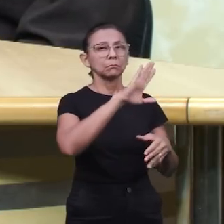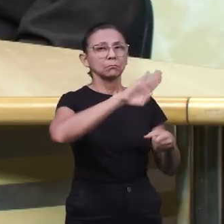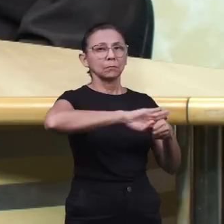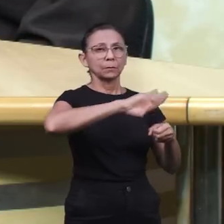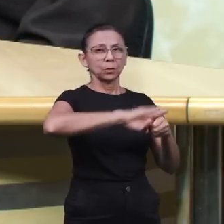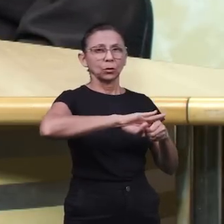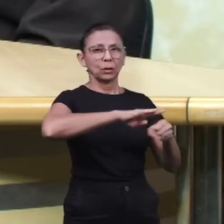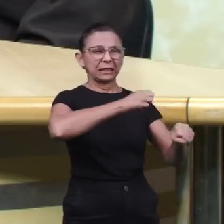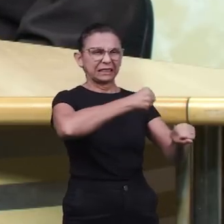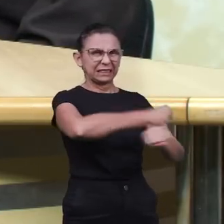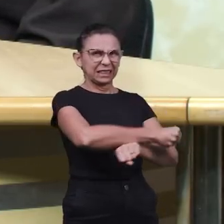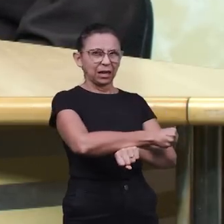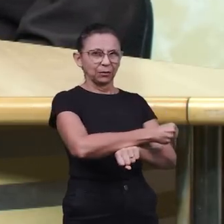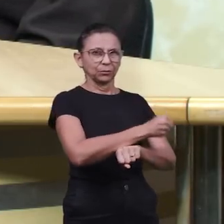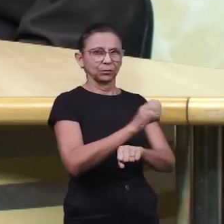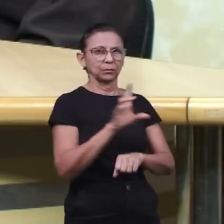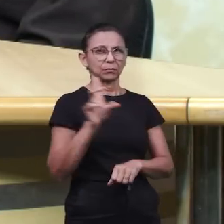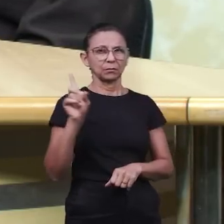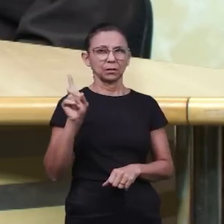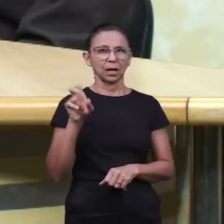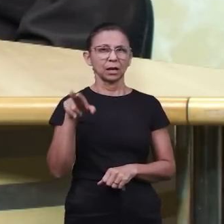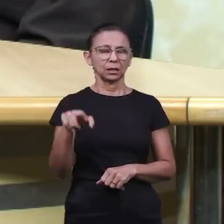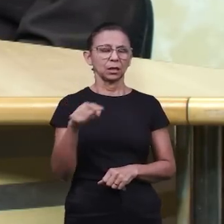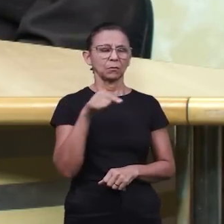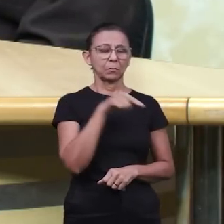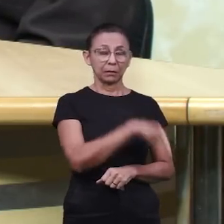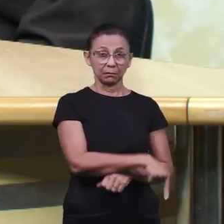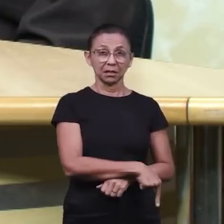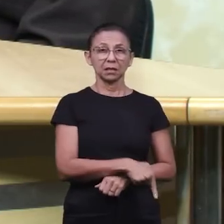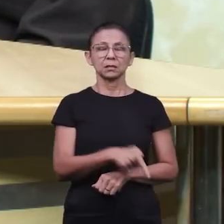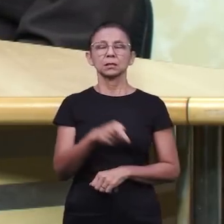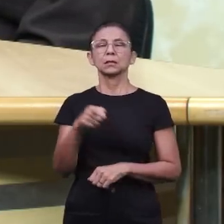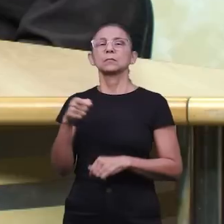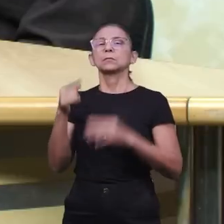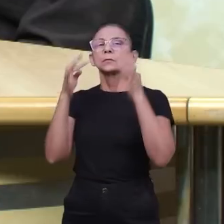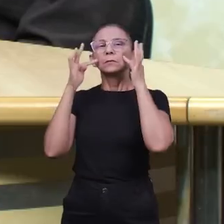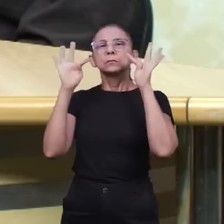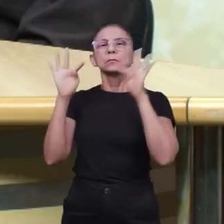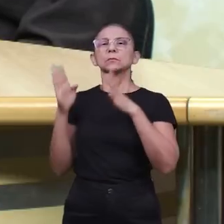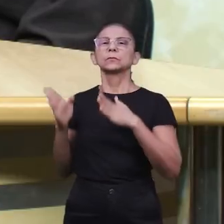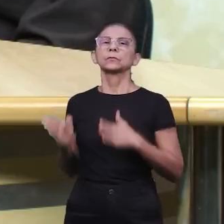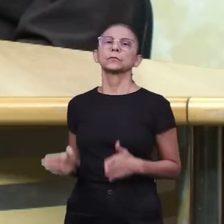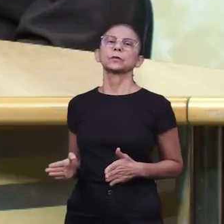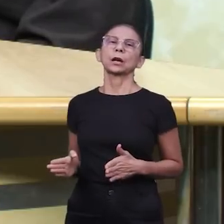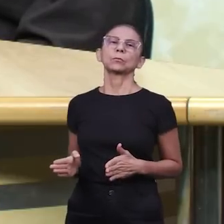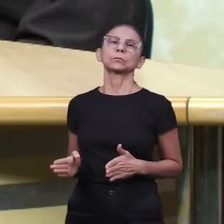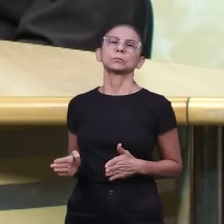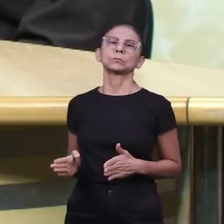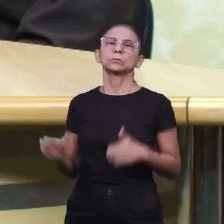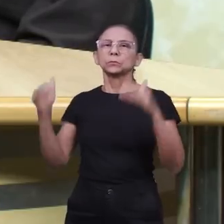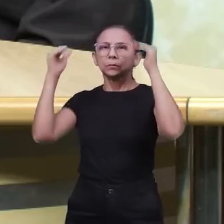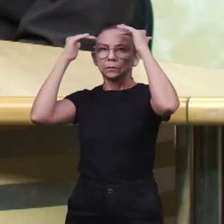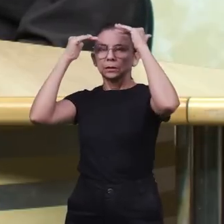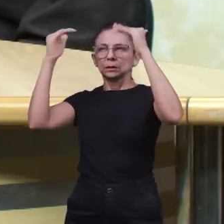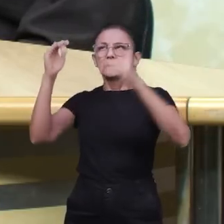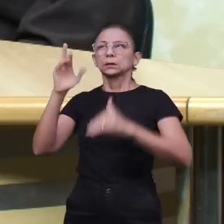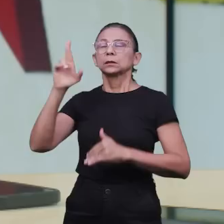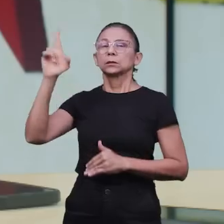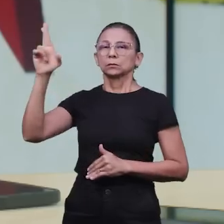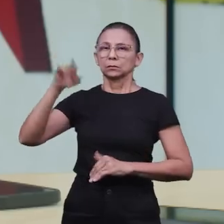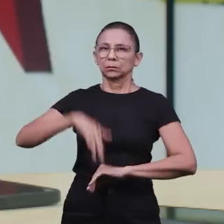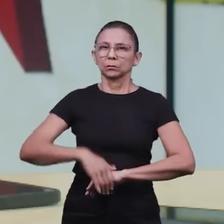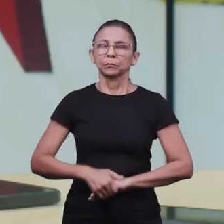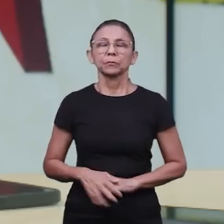a sua postura, a sua fidelidade ao Senhor e aquilo que era a orientação do Senhor para a vida dele. No segundo capítulo, nós já vimos